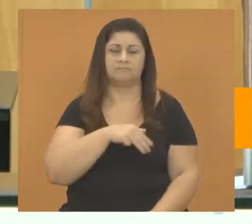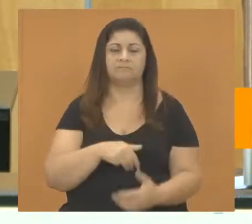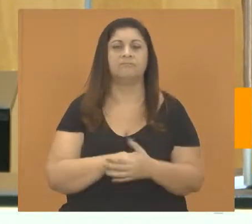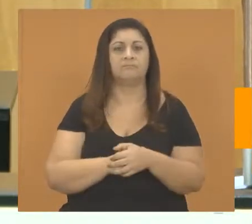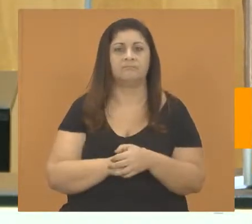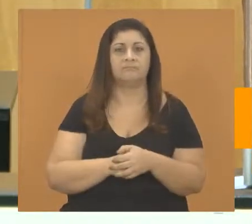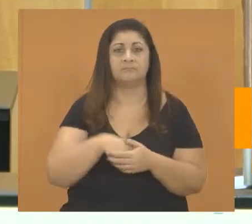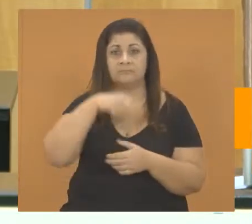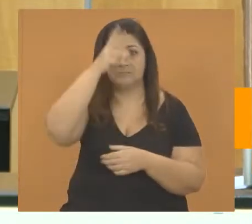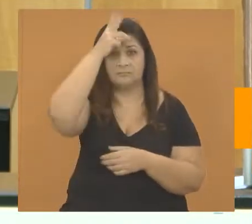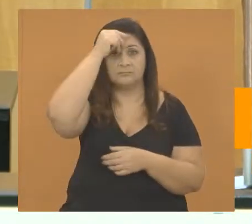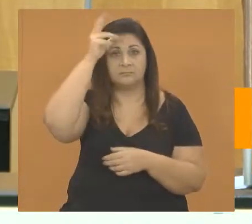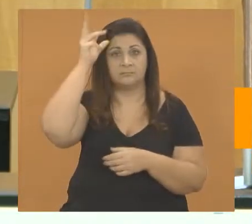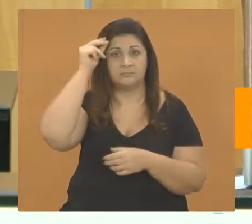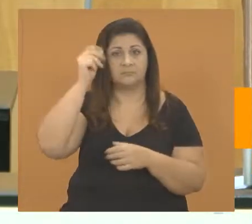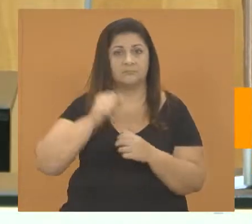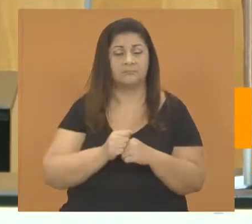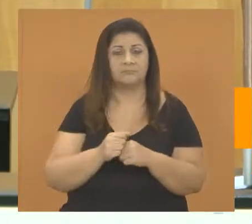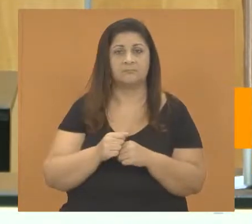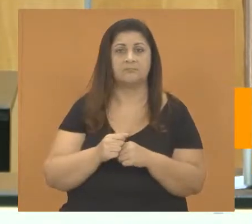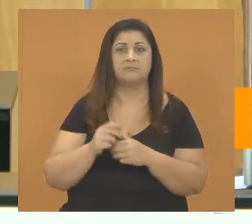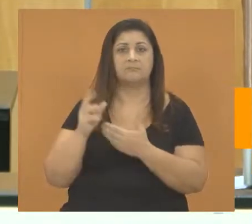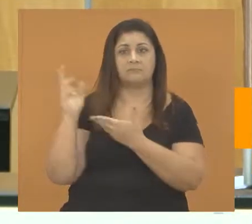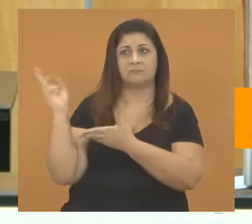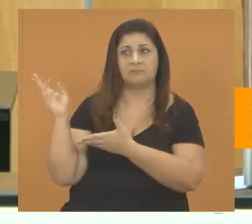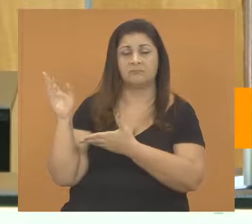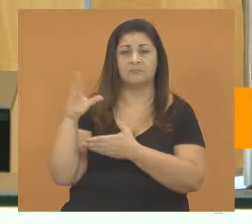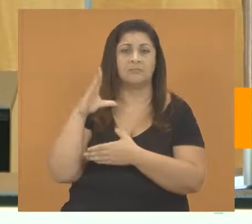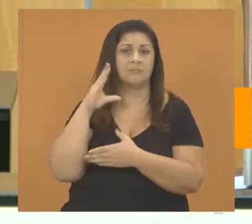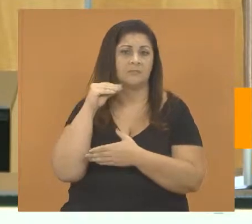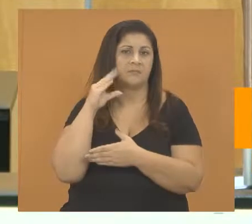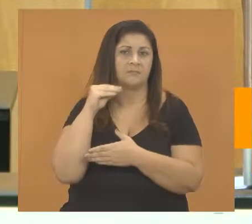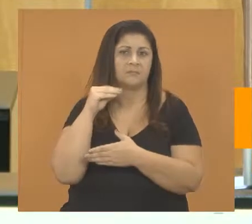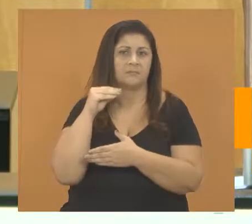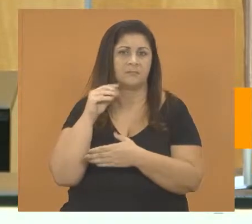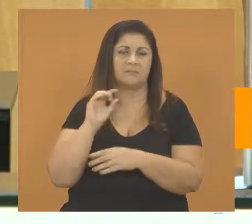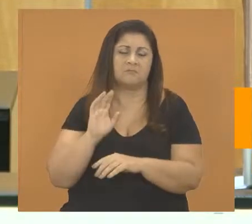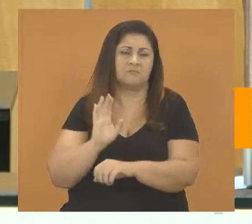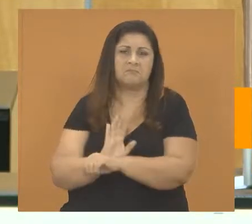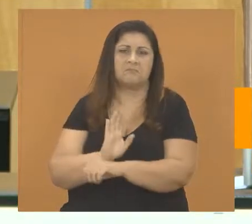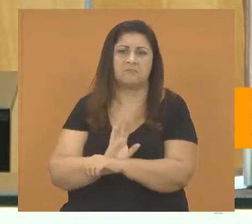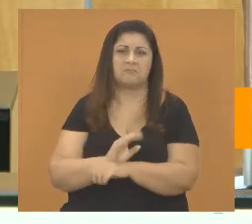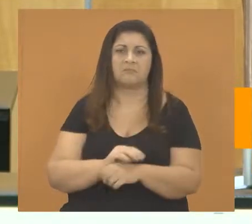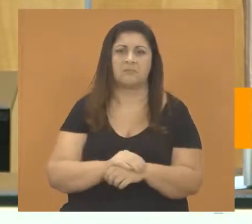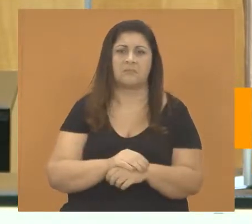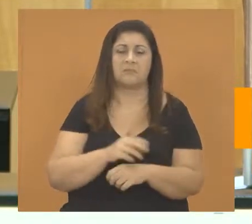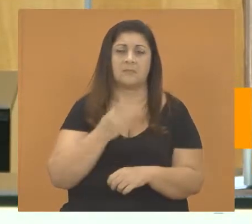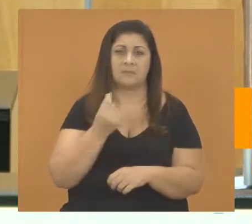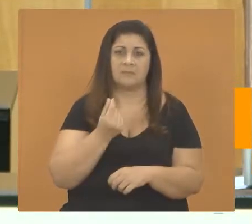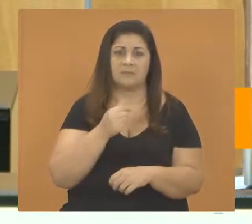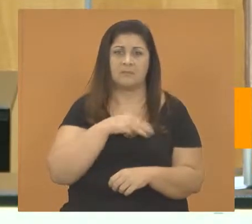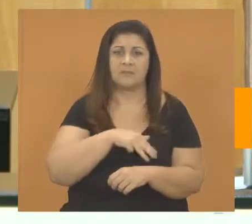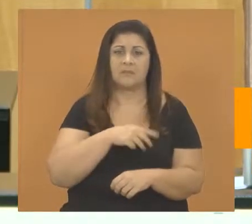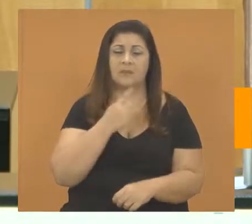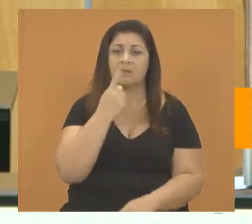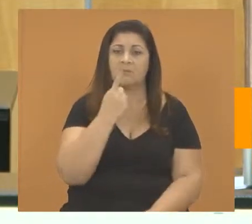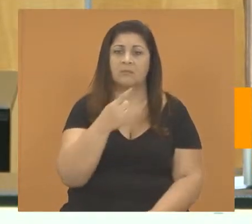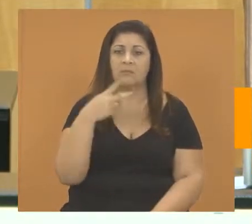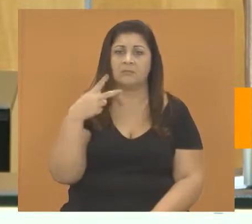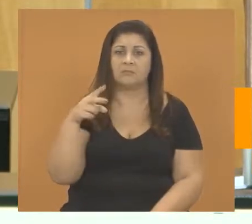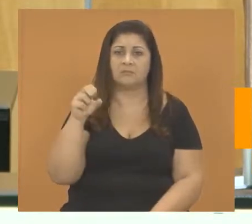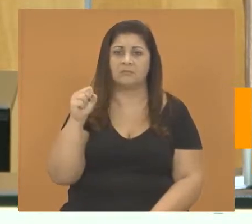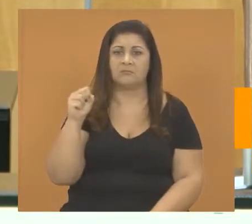prefeitura o meu cargo ela escriturário ou seja auxiliar hoje o auxiliar administrativo salário mil duzentos e oitenta e oito reais